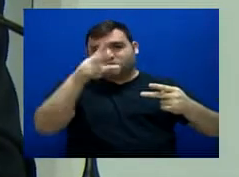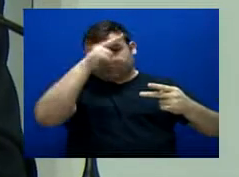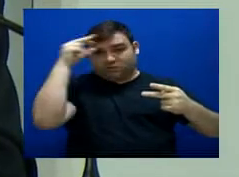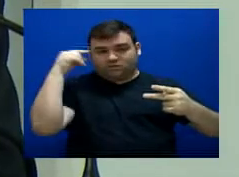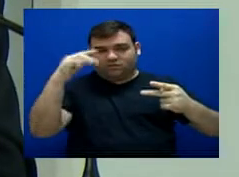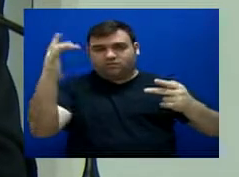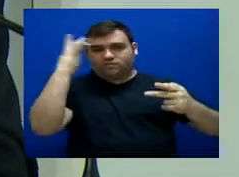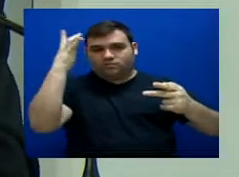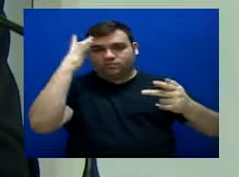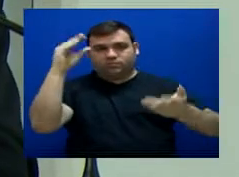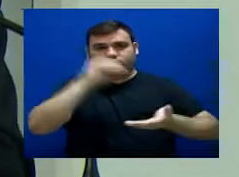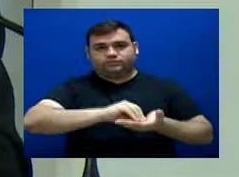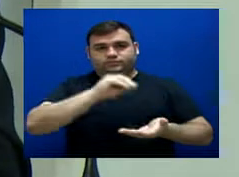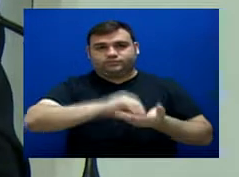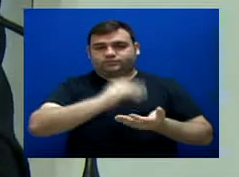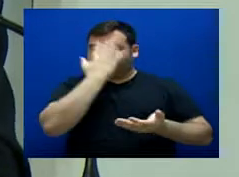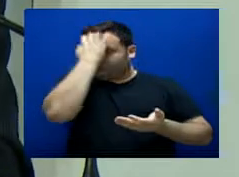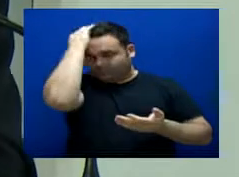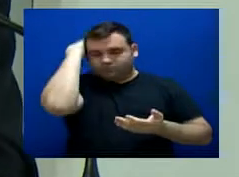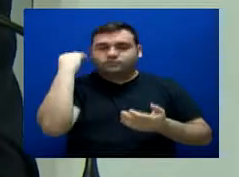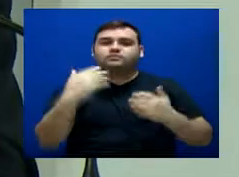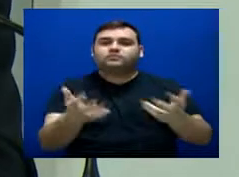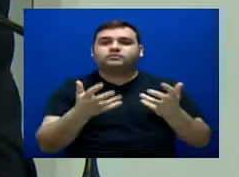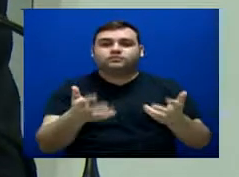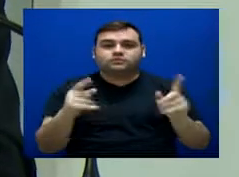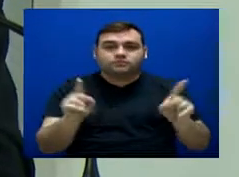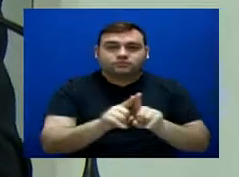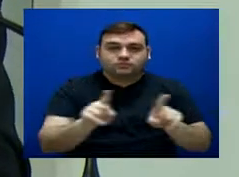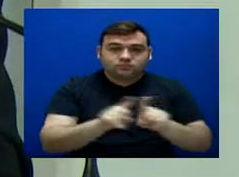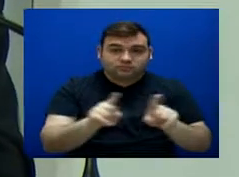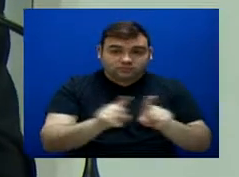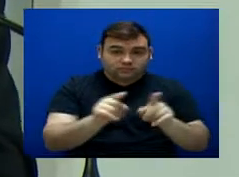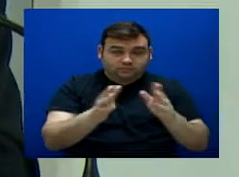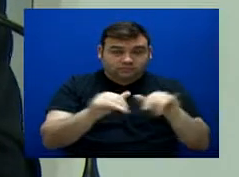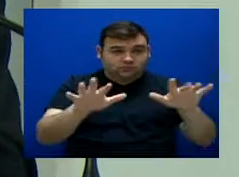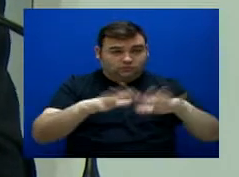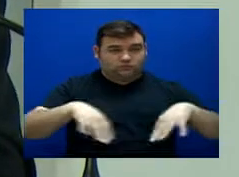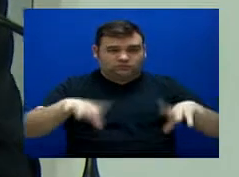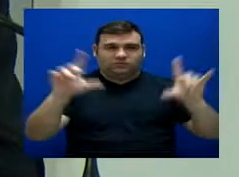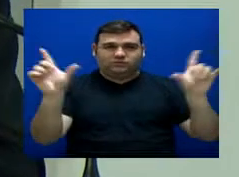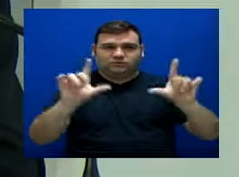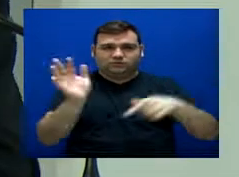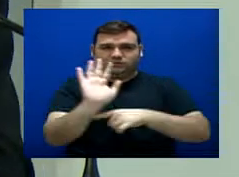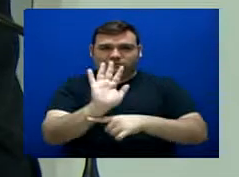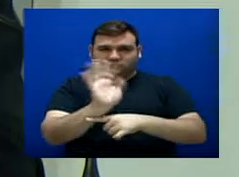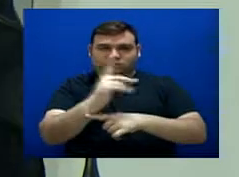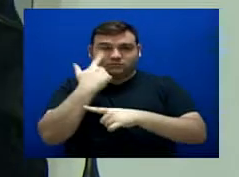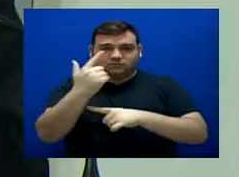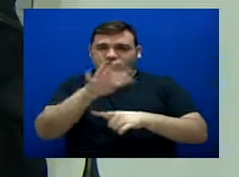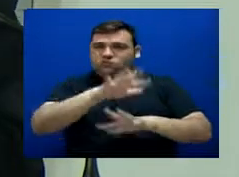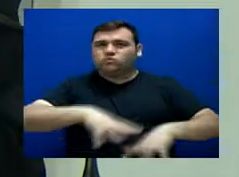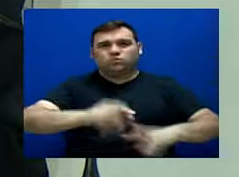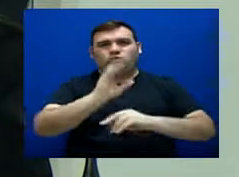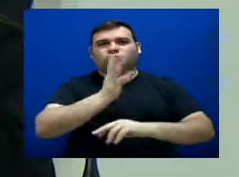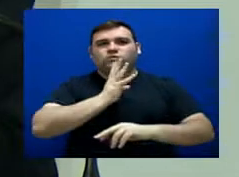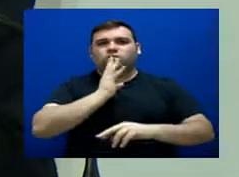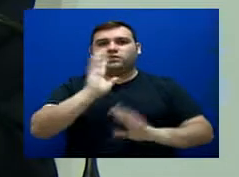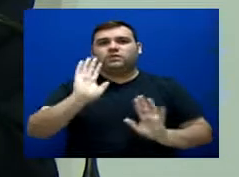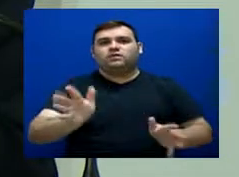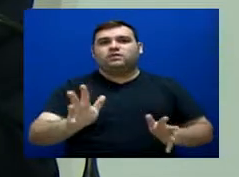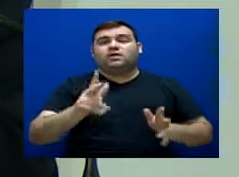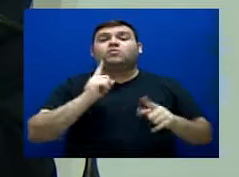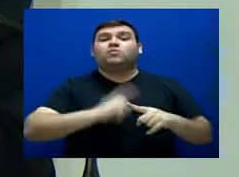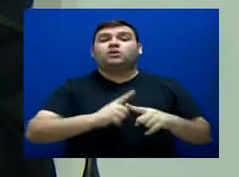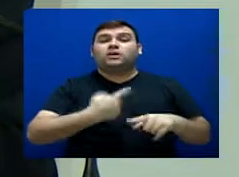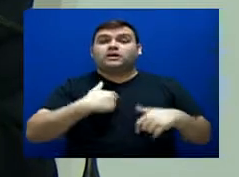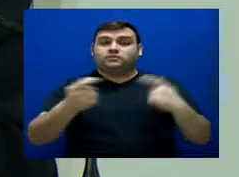prefeito Crespo. E eu queria pedir para que a técnica pusesse um vídeo que todo mundo já conhece, mas só para